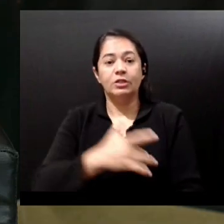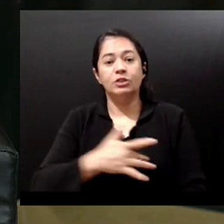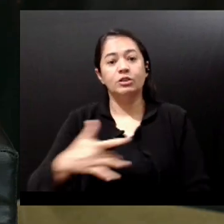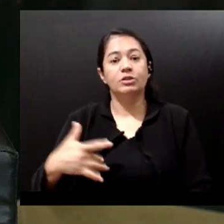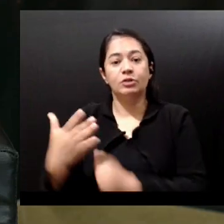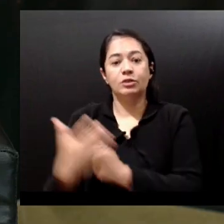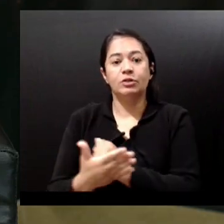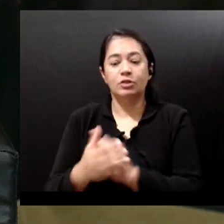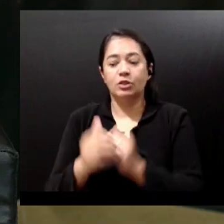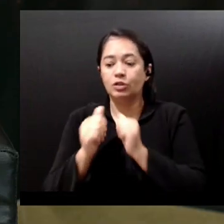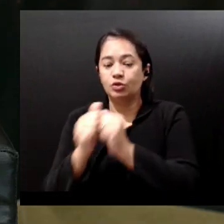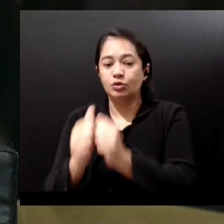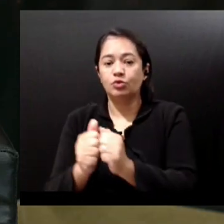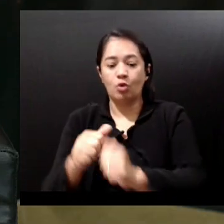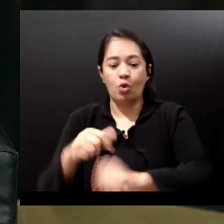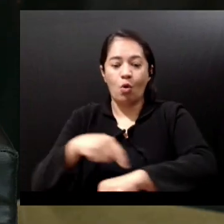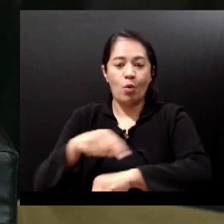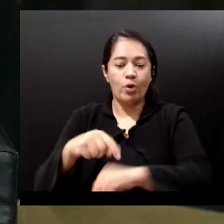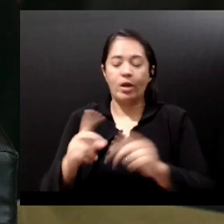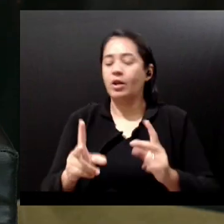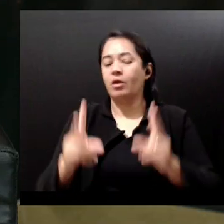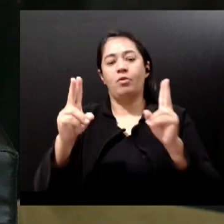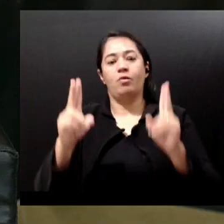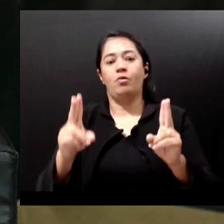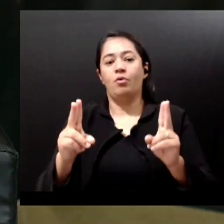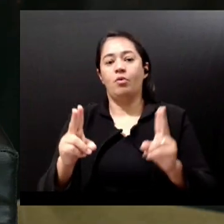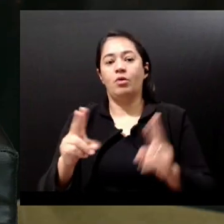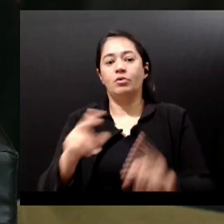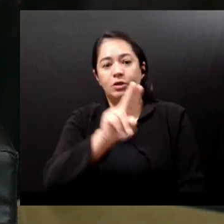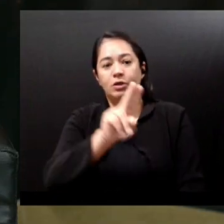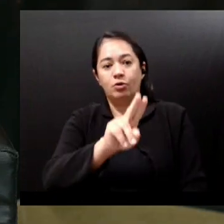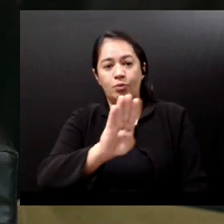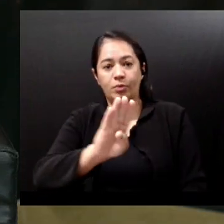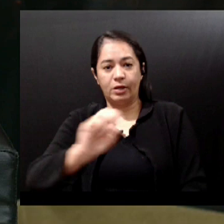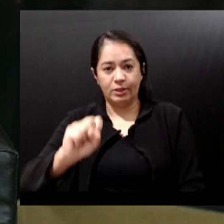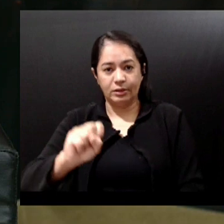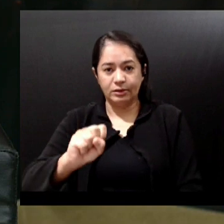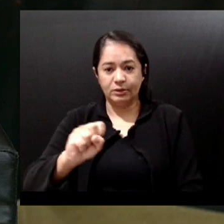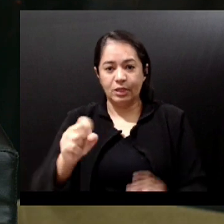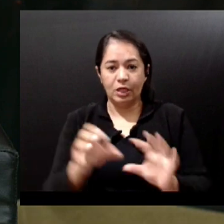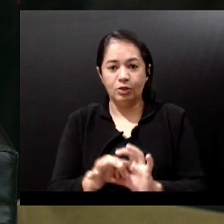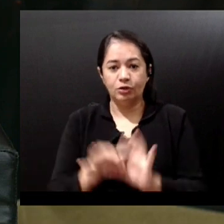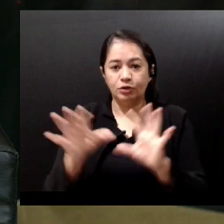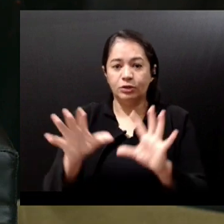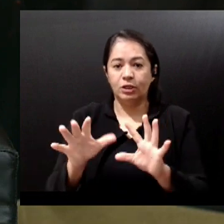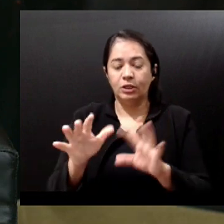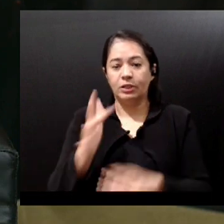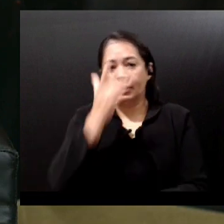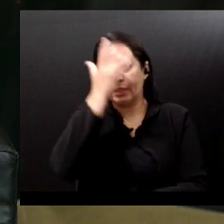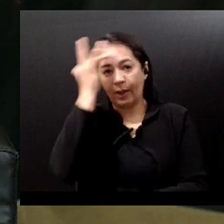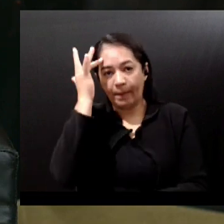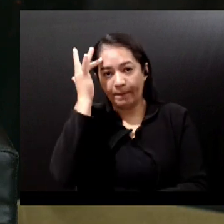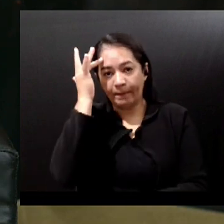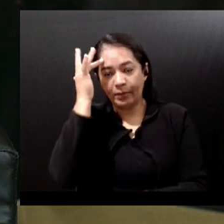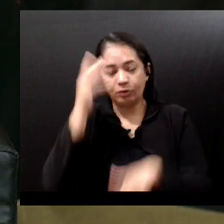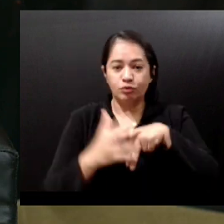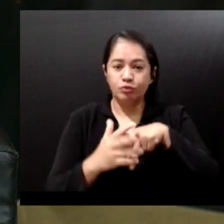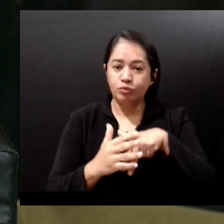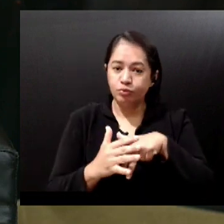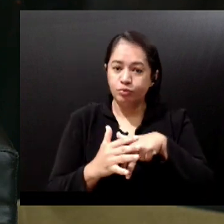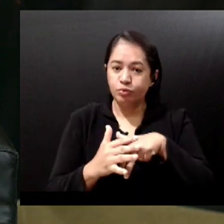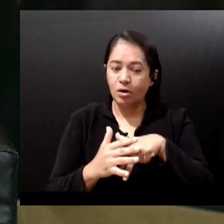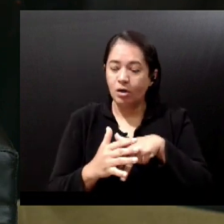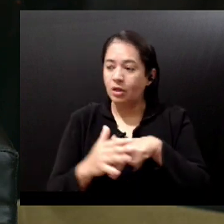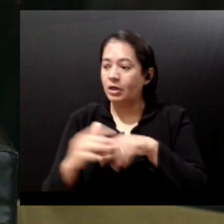integralmente o horário de atendimento das UBSs, permitindo que o paciente retire o medicamento logo após a consulta médica.